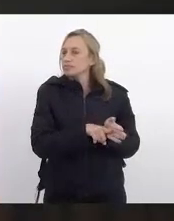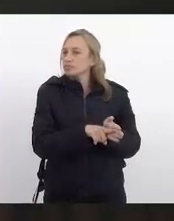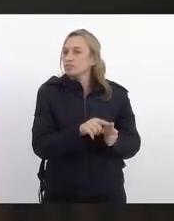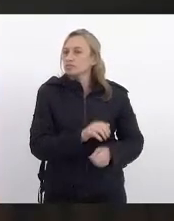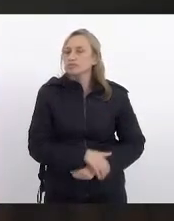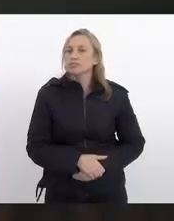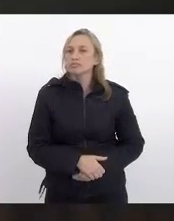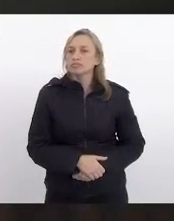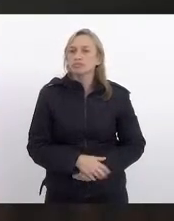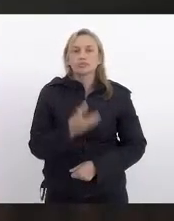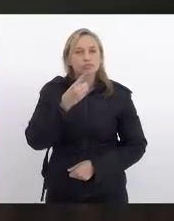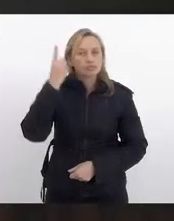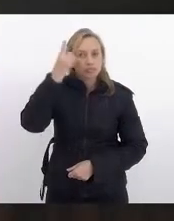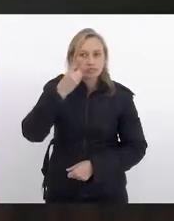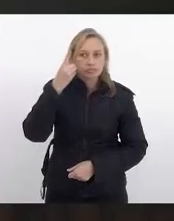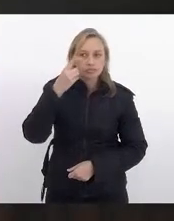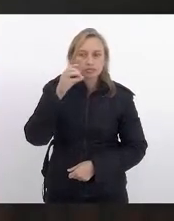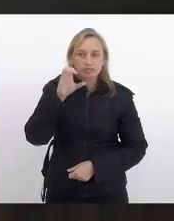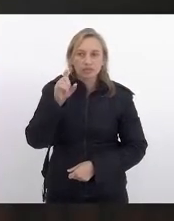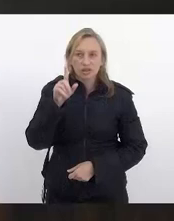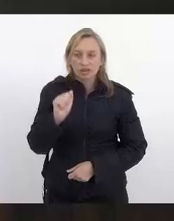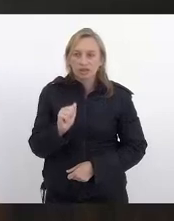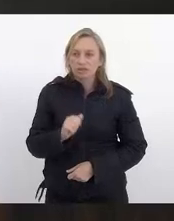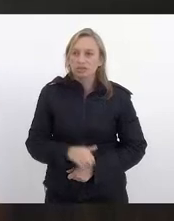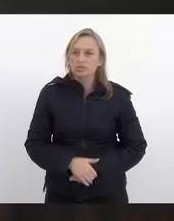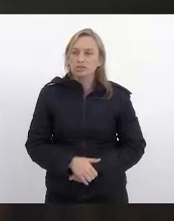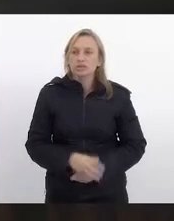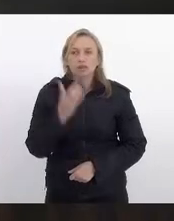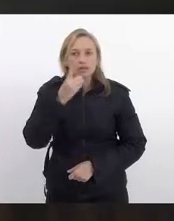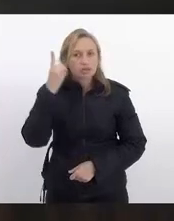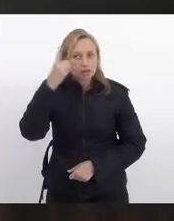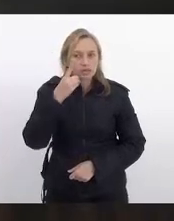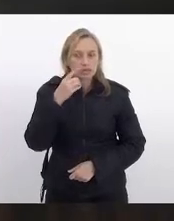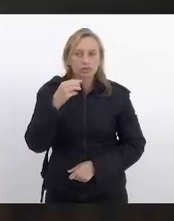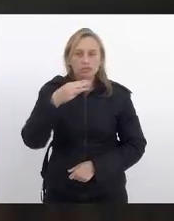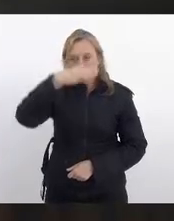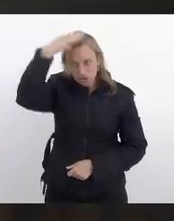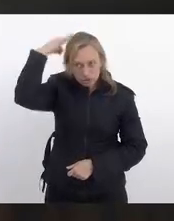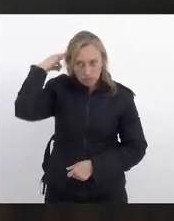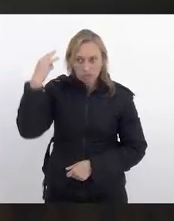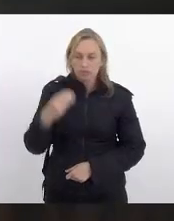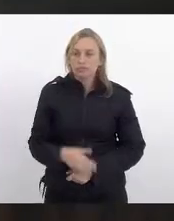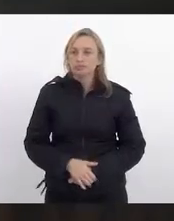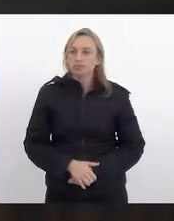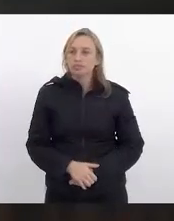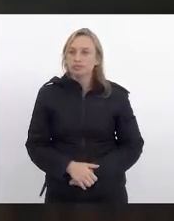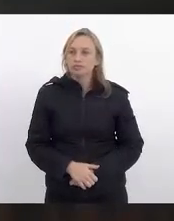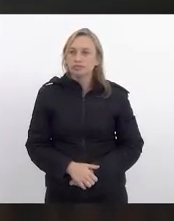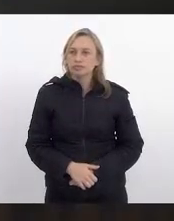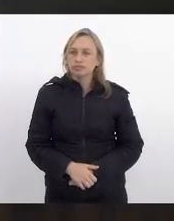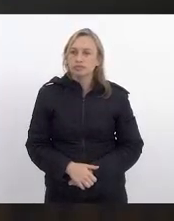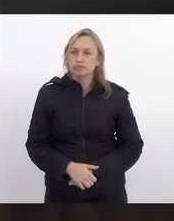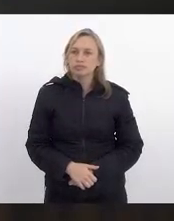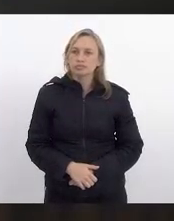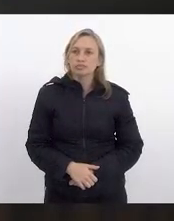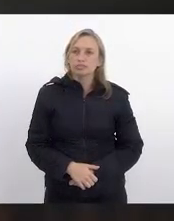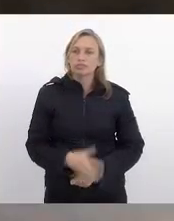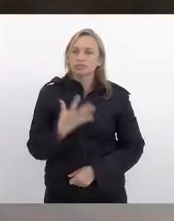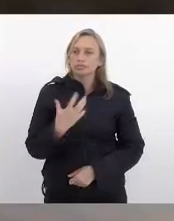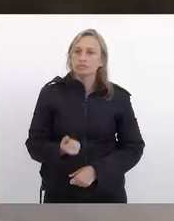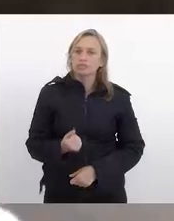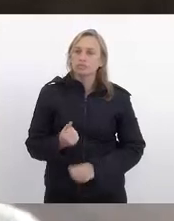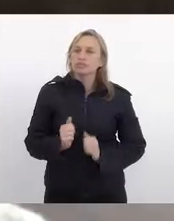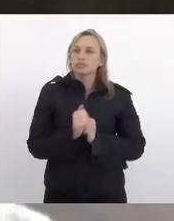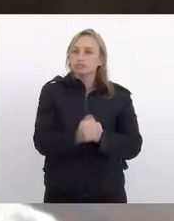e controle Deputado mais canela Deputado Márcio Pacheco o meu parecer